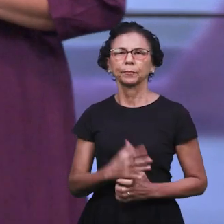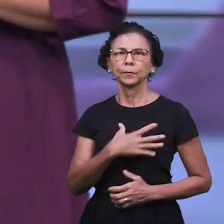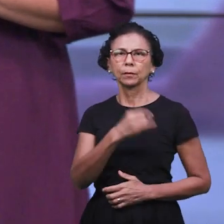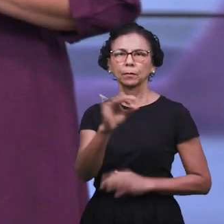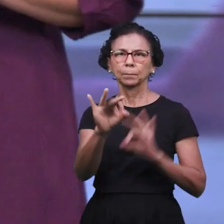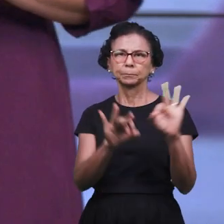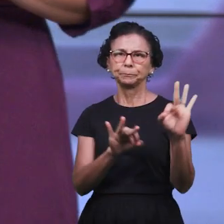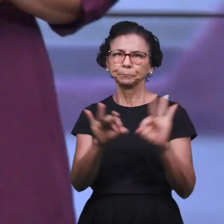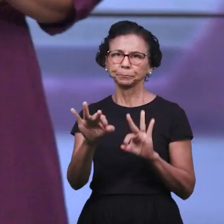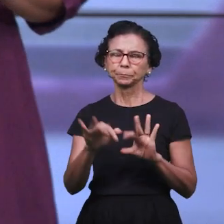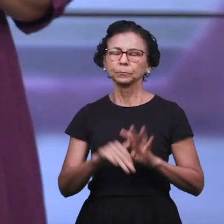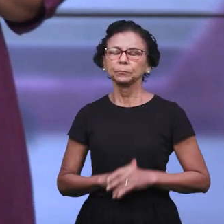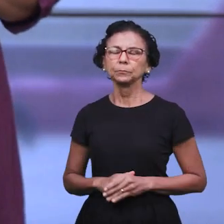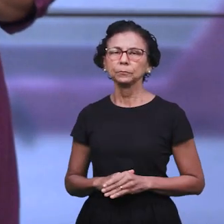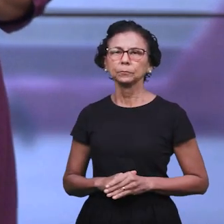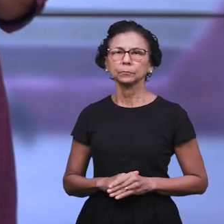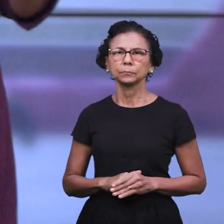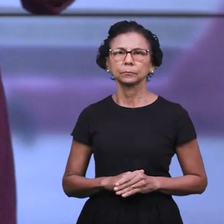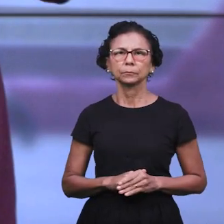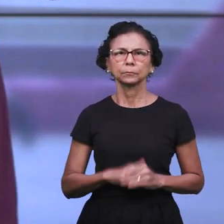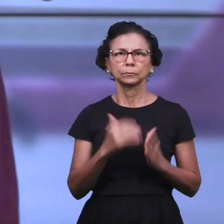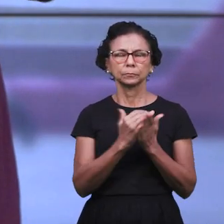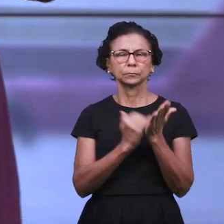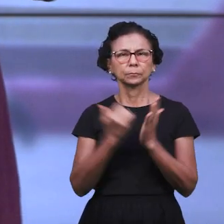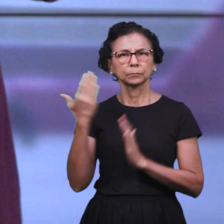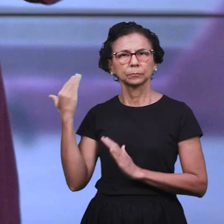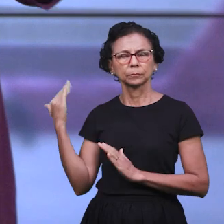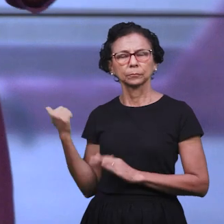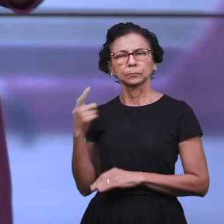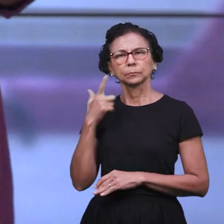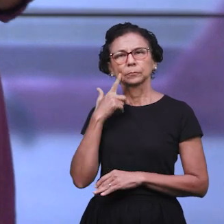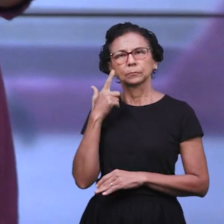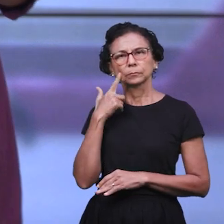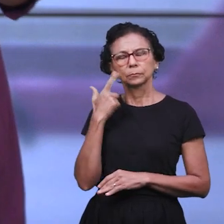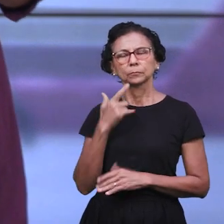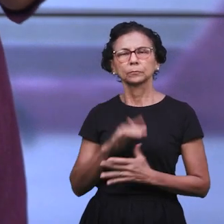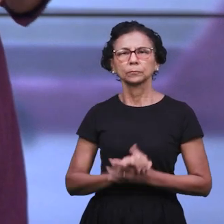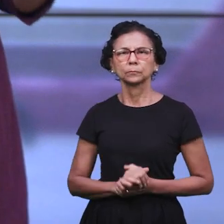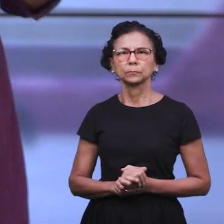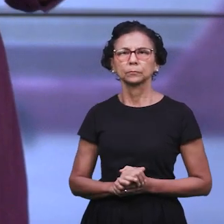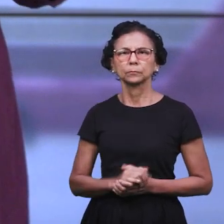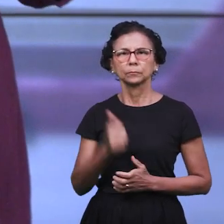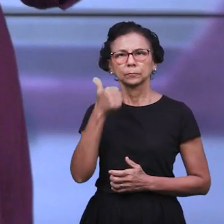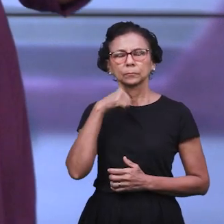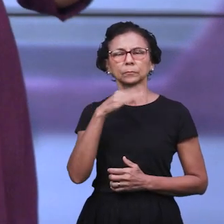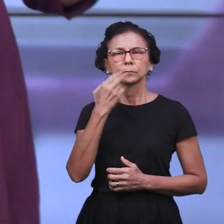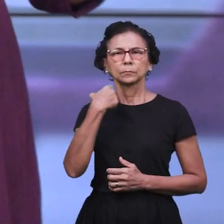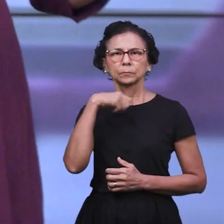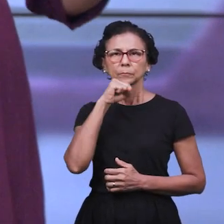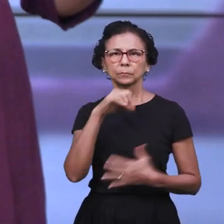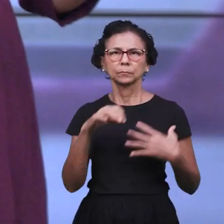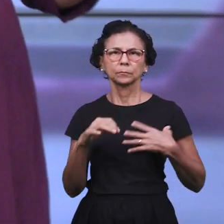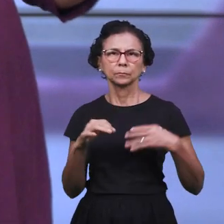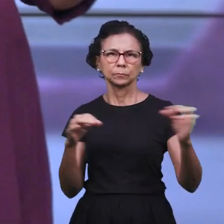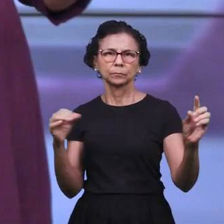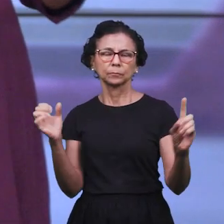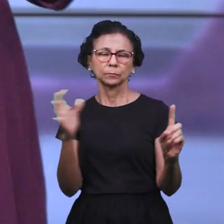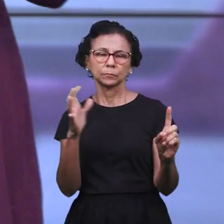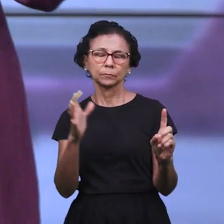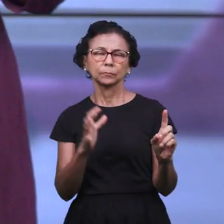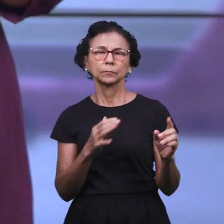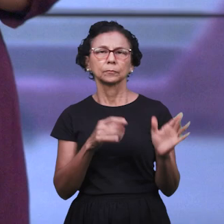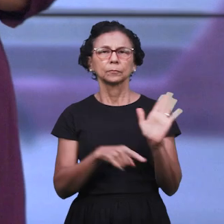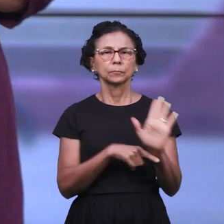é a projeção dos filhos. No último episódio, conversamos a respeito da influência dos pais sobre os